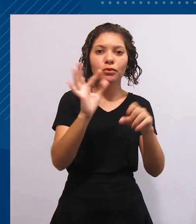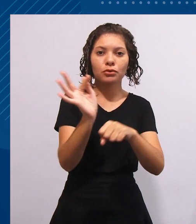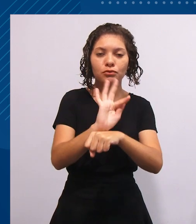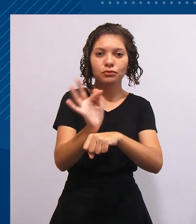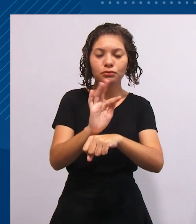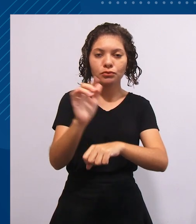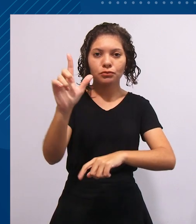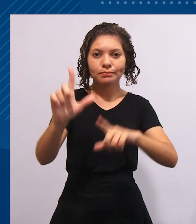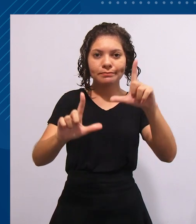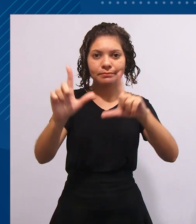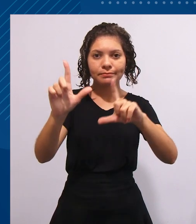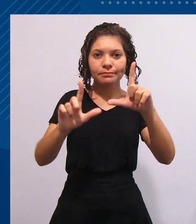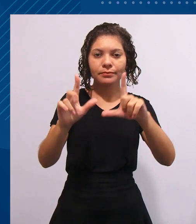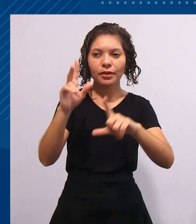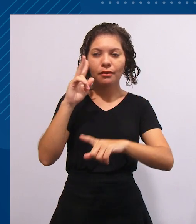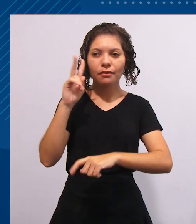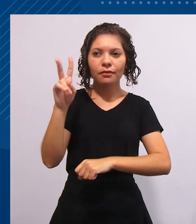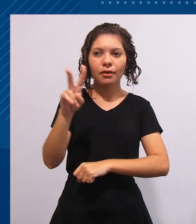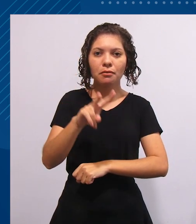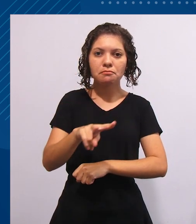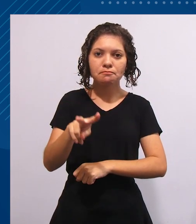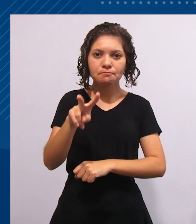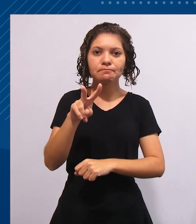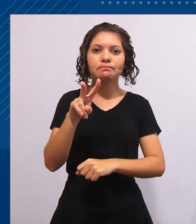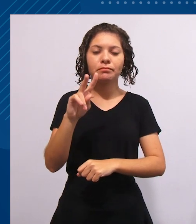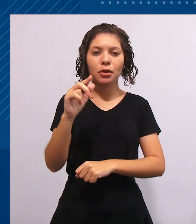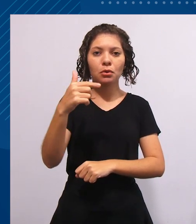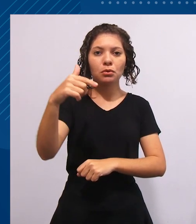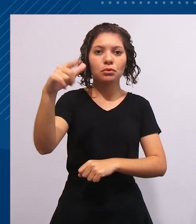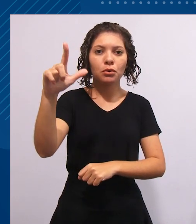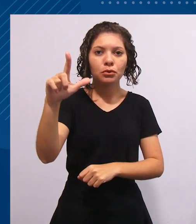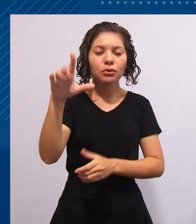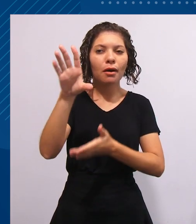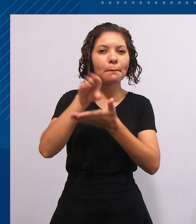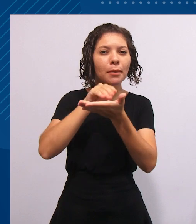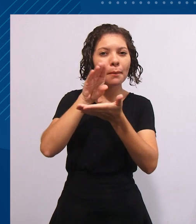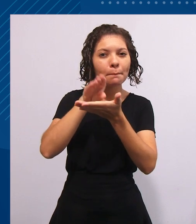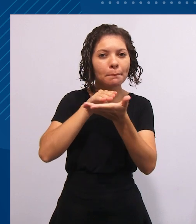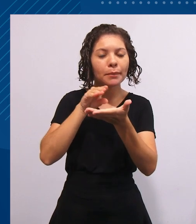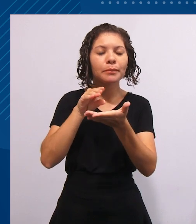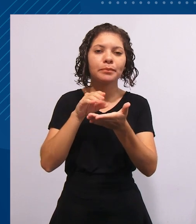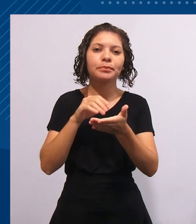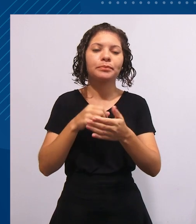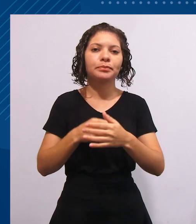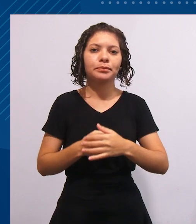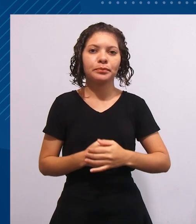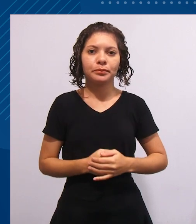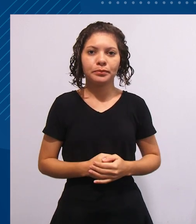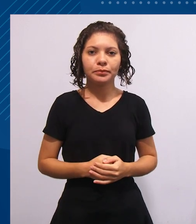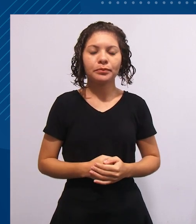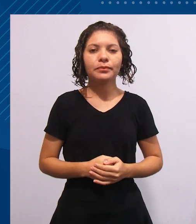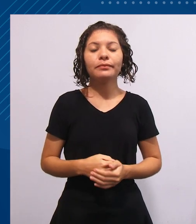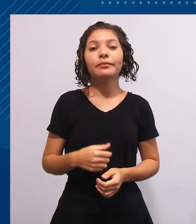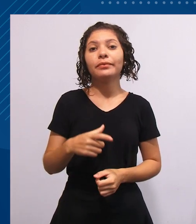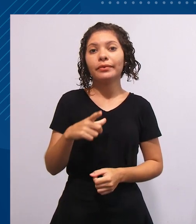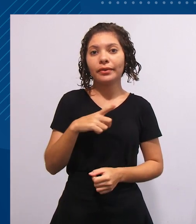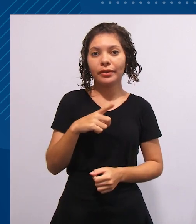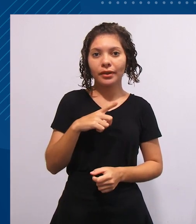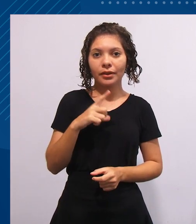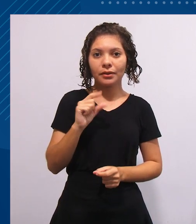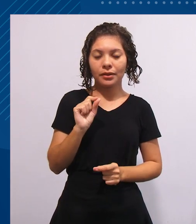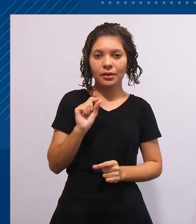de vide cartas não é tem uma experiência recente que eu acho que vale a pena